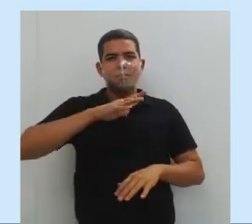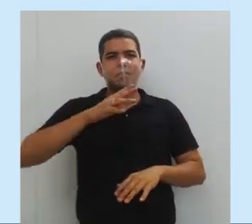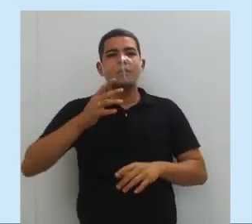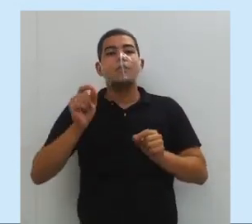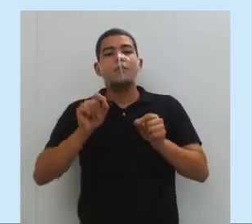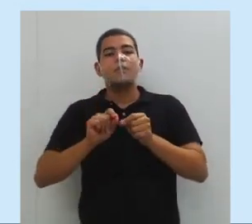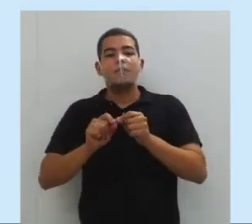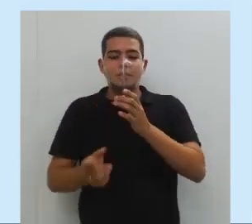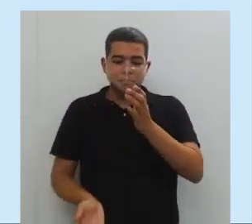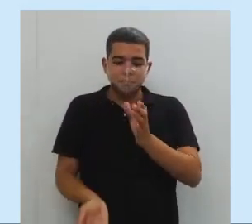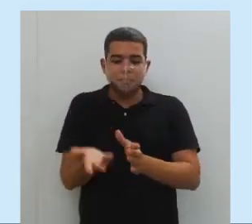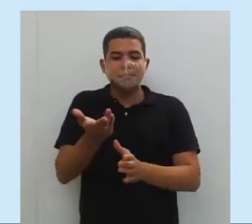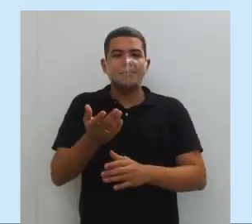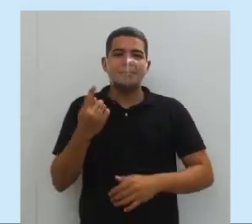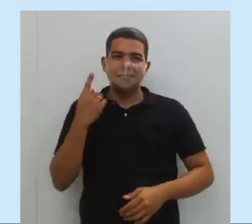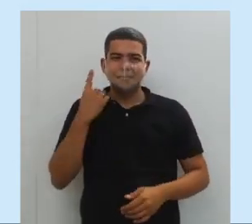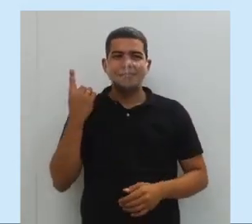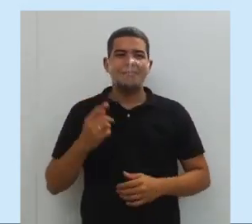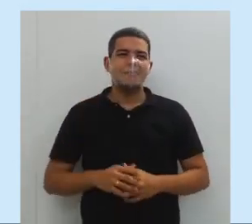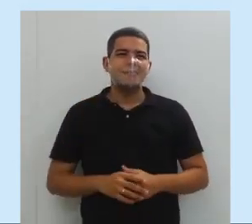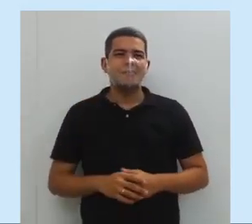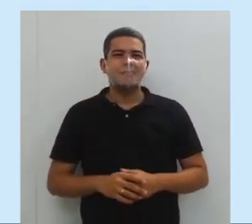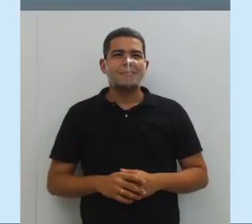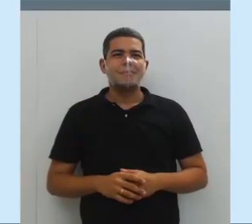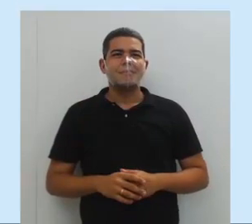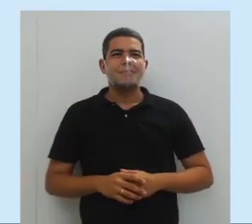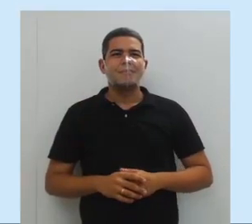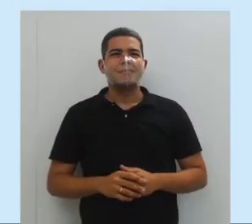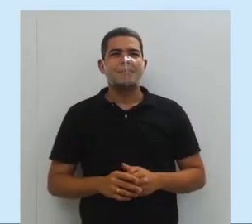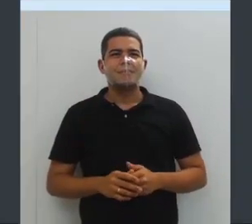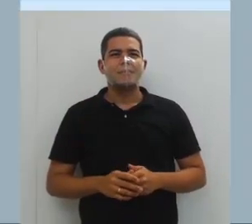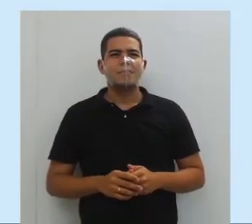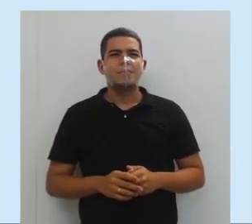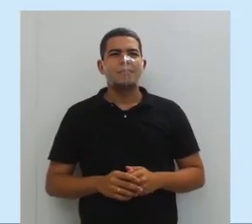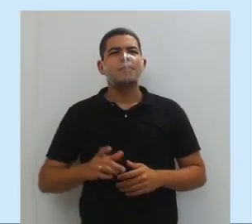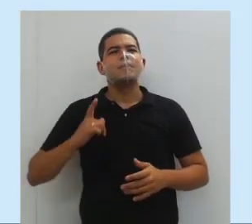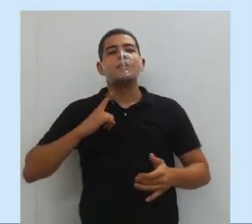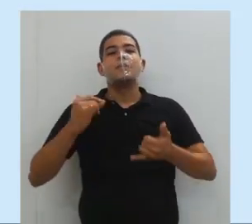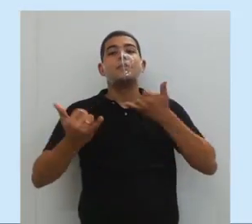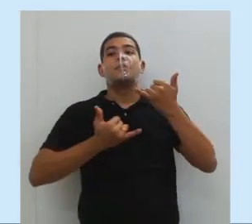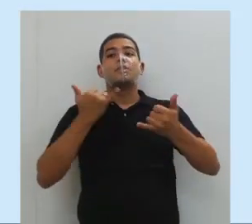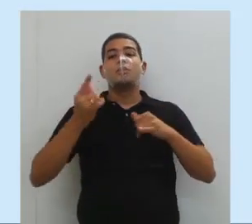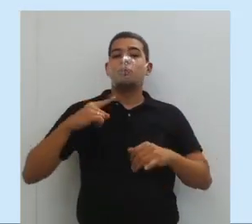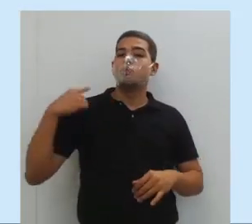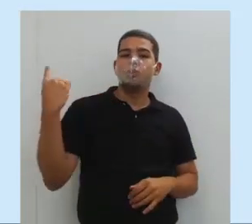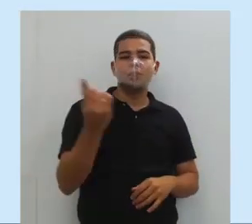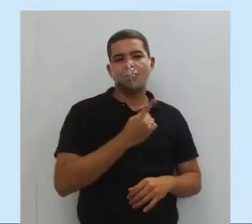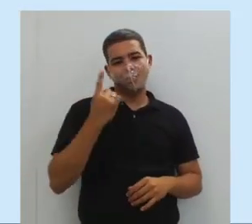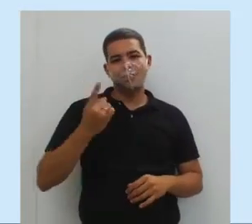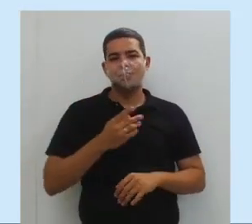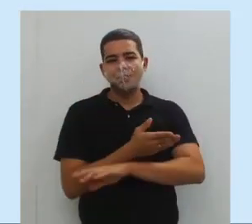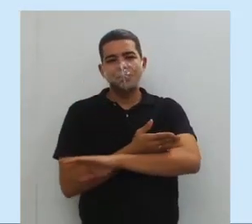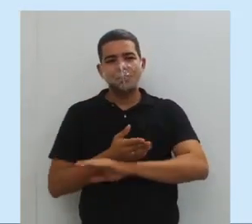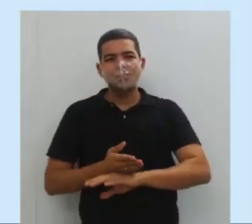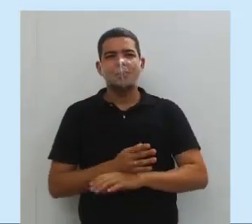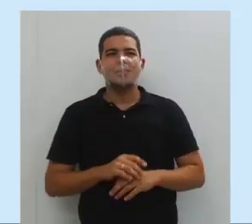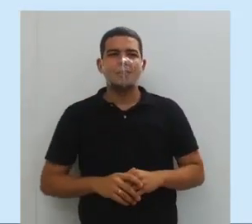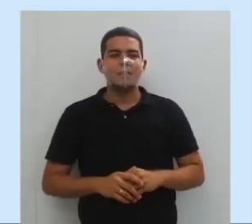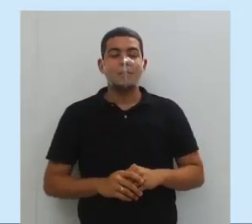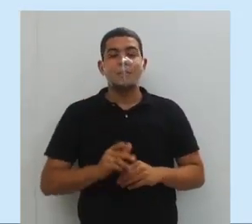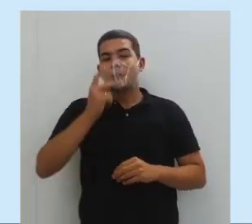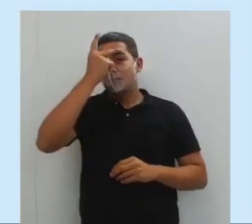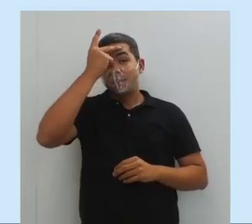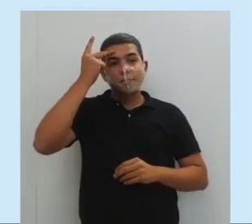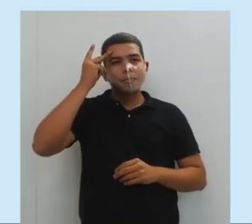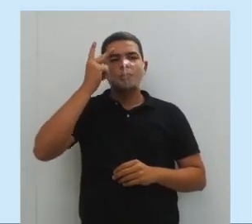nossa peteca. Mas antes, vamos lá para a nossa aula. Então, jogos populares é muito legal e acredito